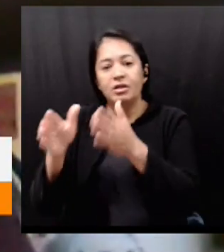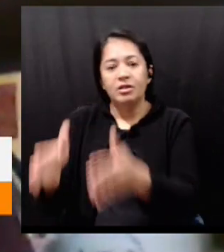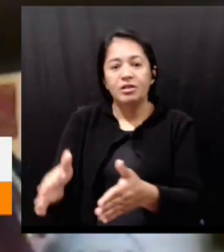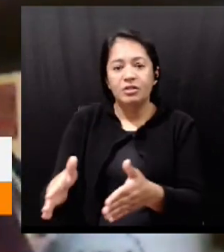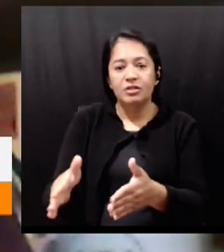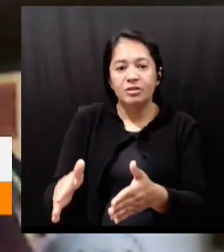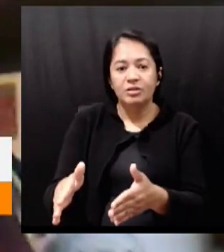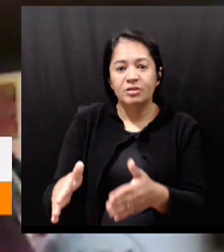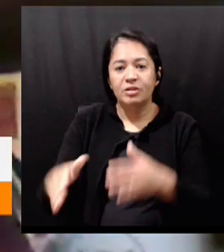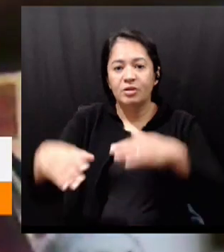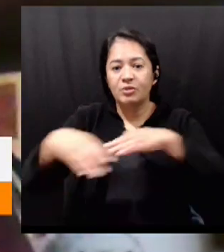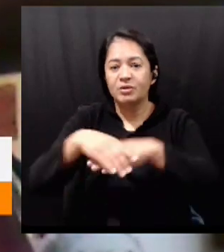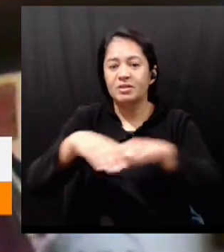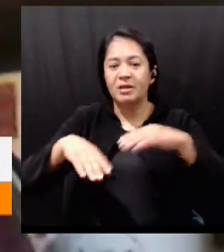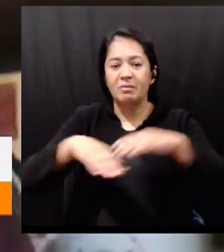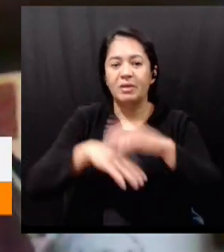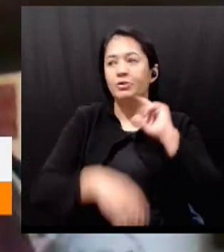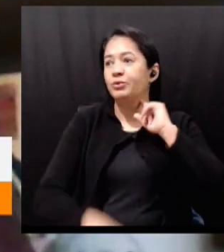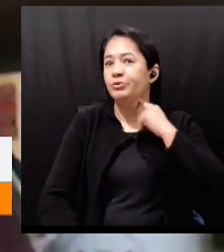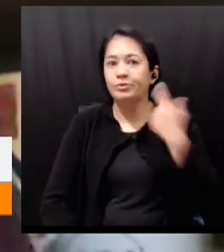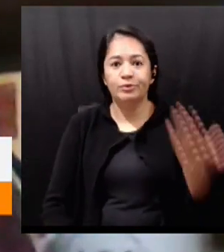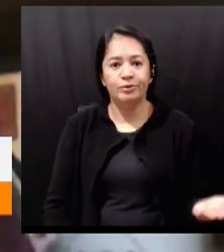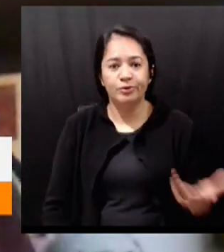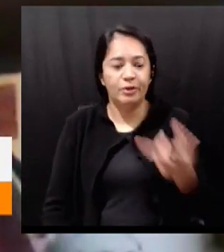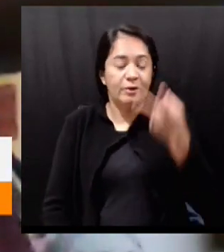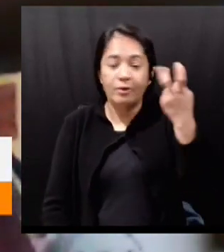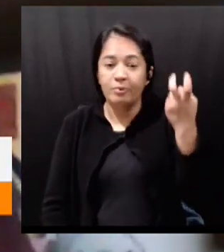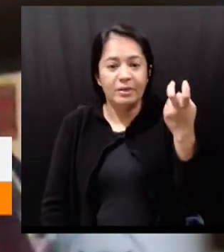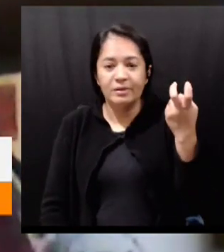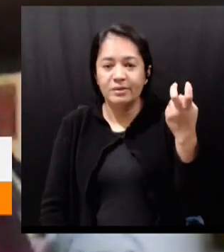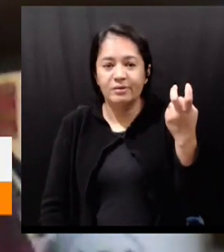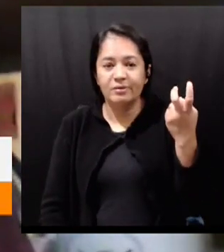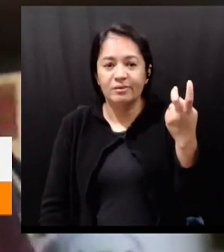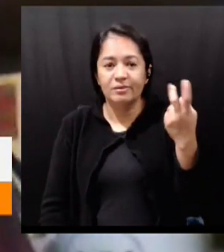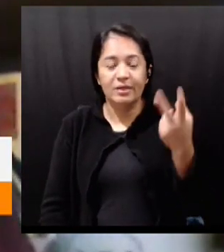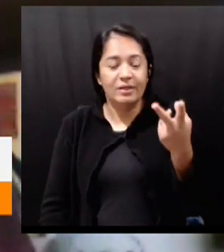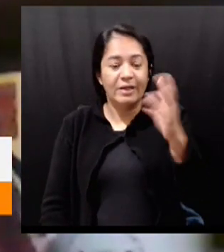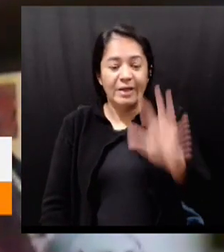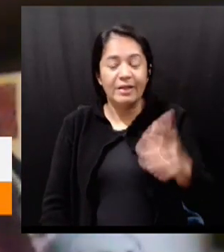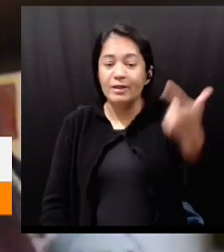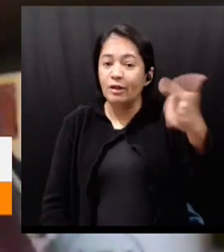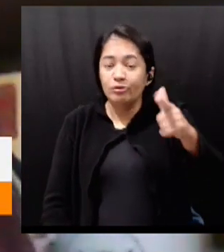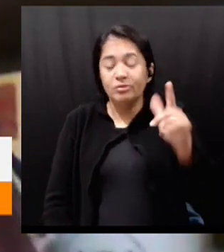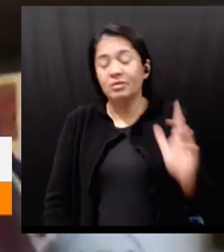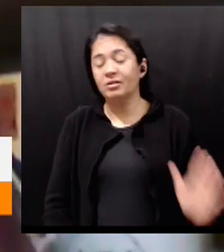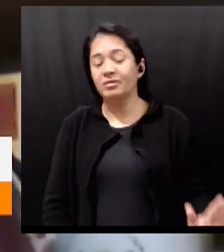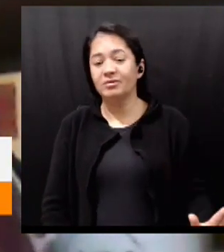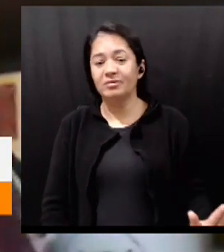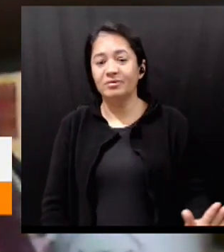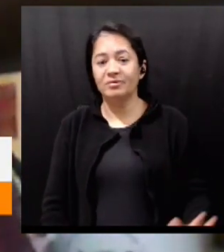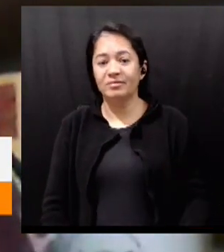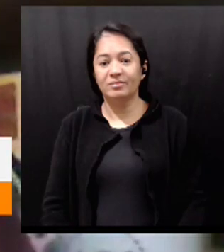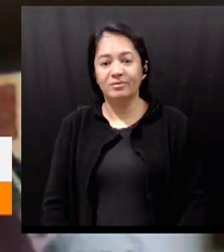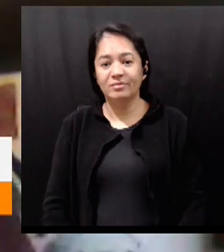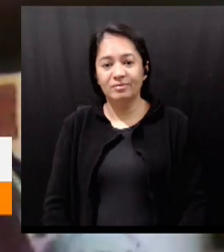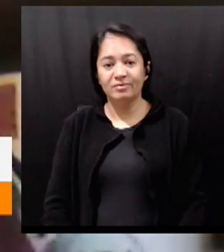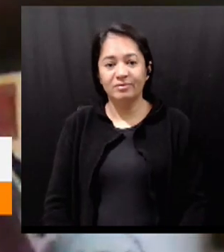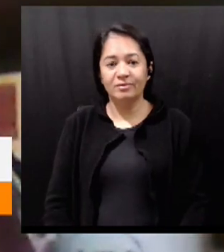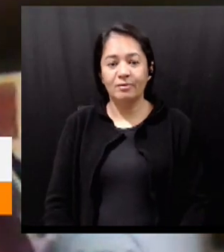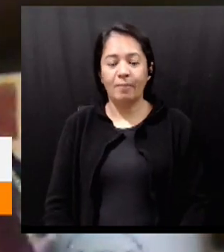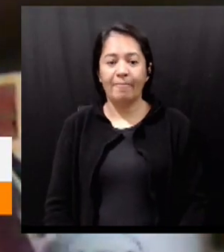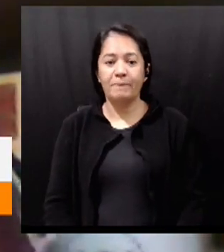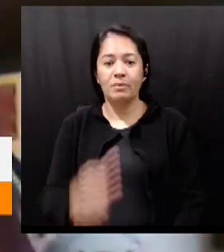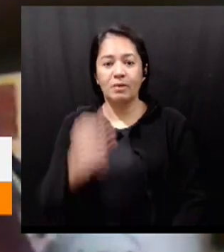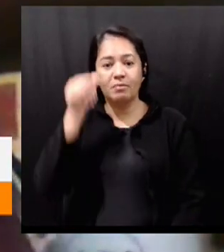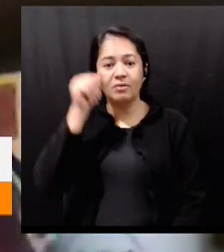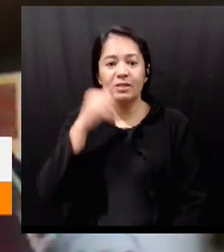por exemplo. Ele não tem essa percepção, parece, né? Aí, assim, a mulher se sente